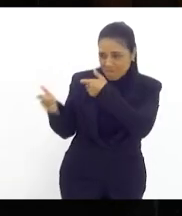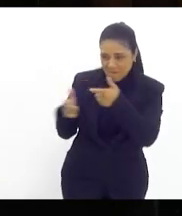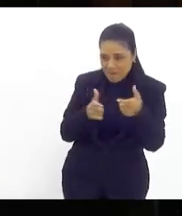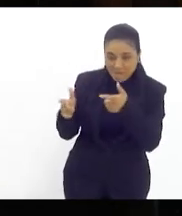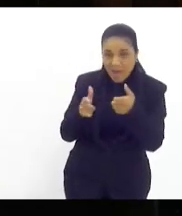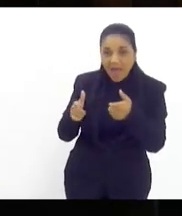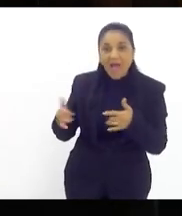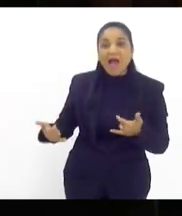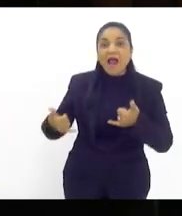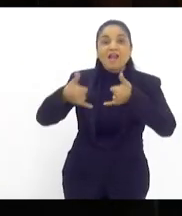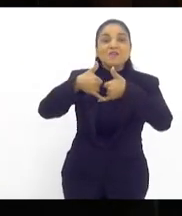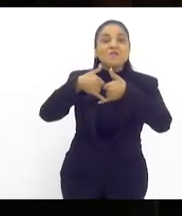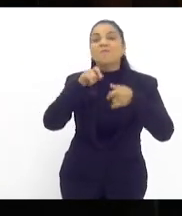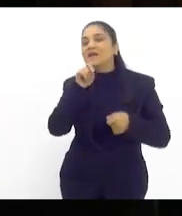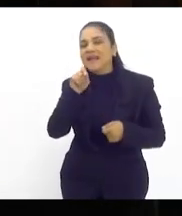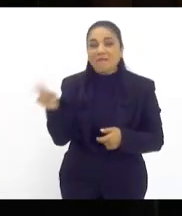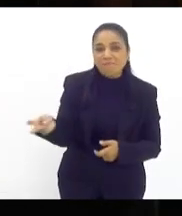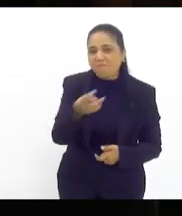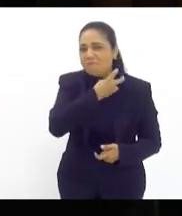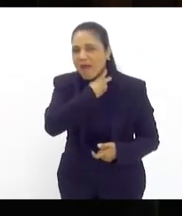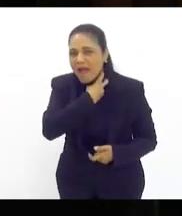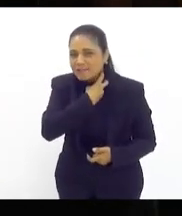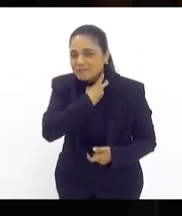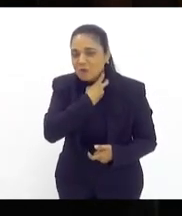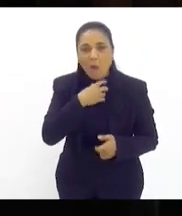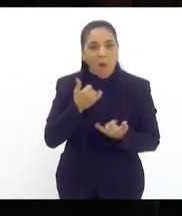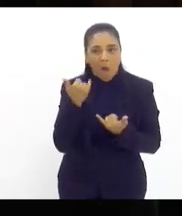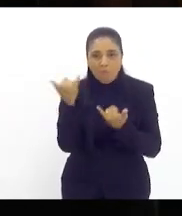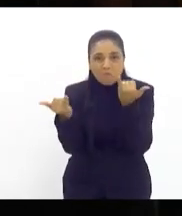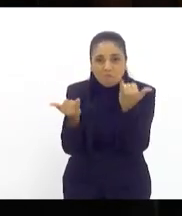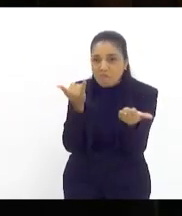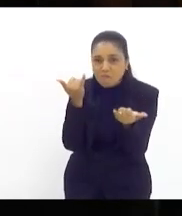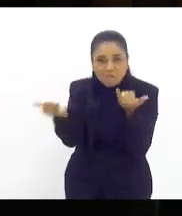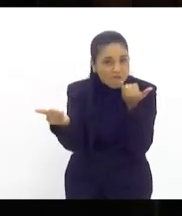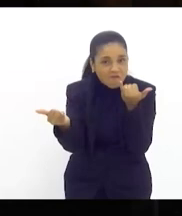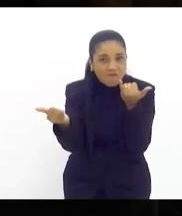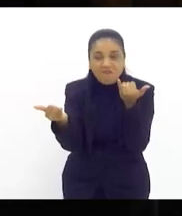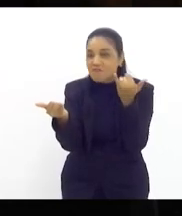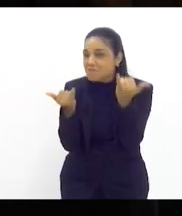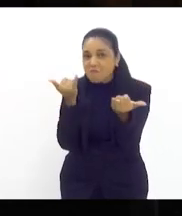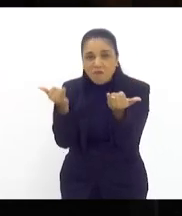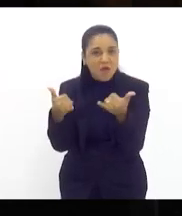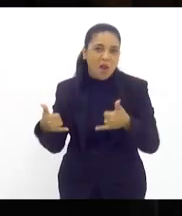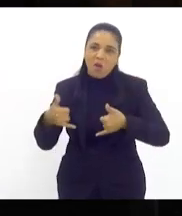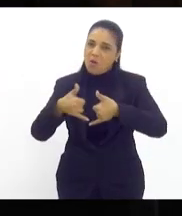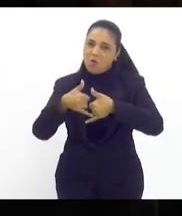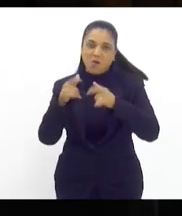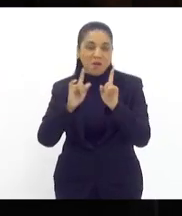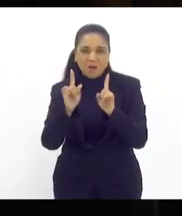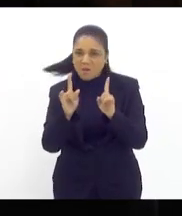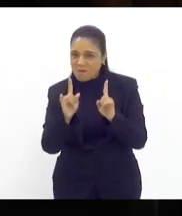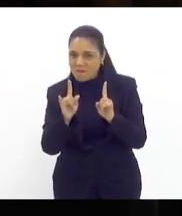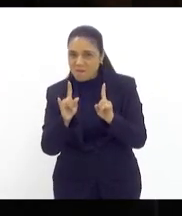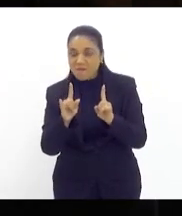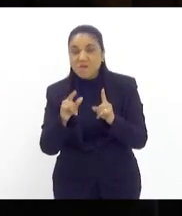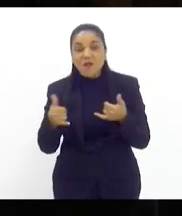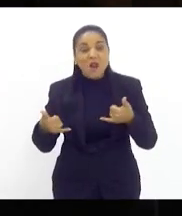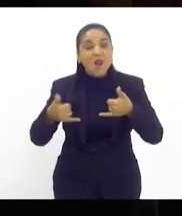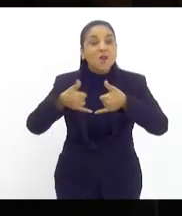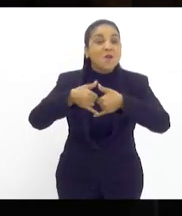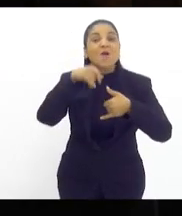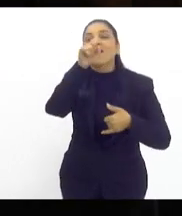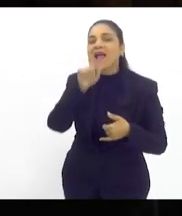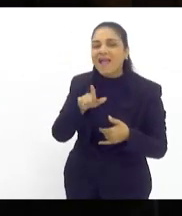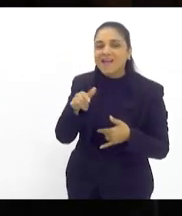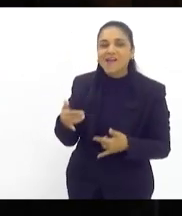não foi pro Batman não foi pro Homem-Aranha não foi pro Homem-Aranha não foi pro Batman ela ligou pro governador